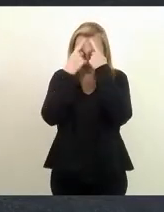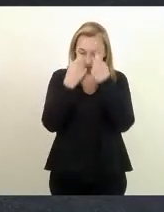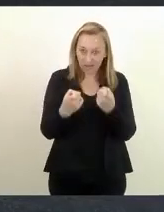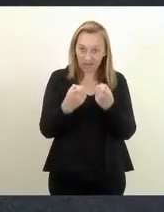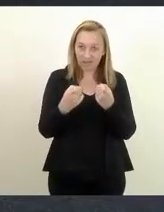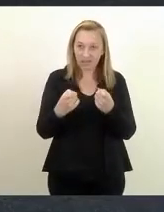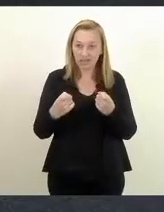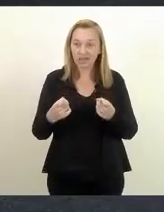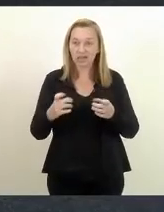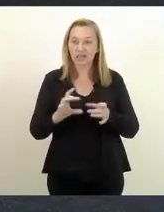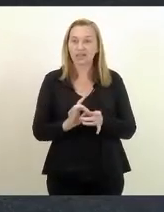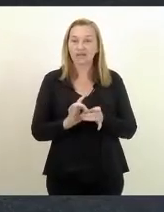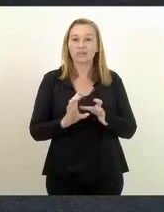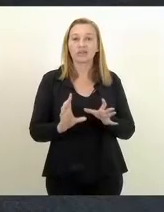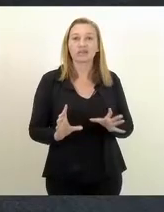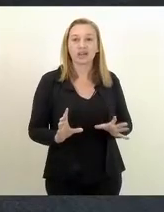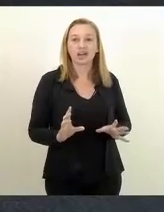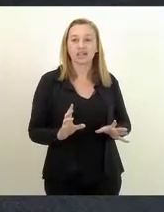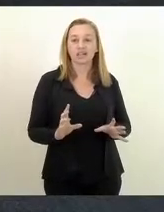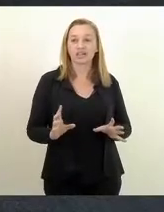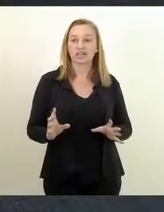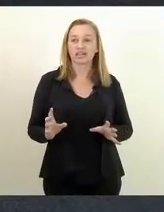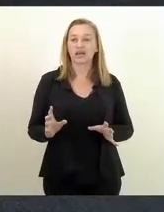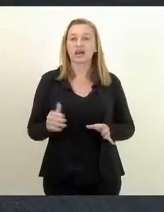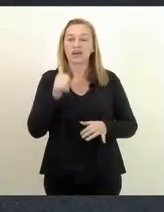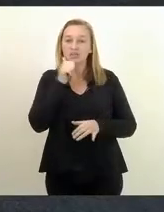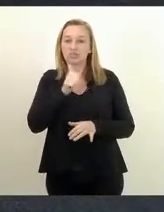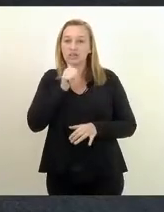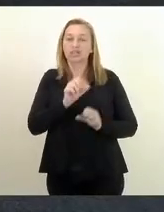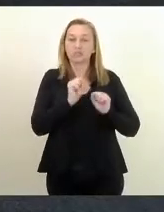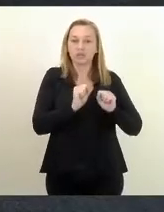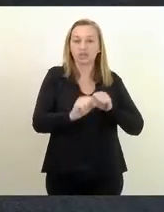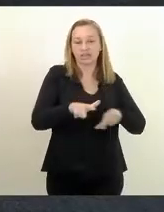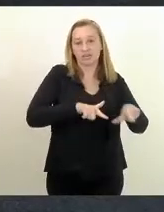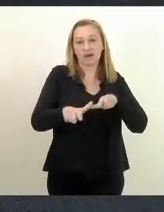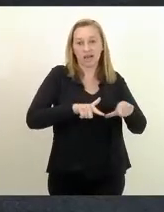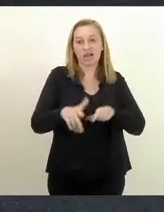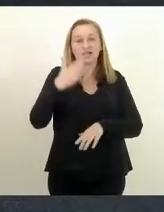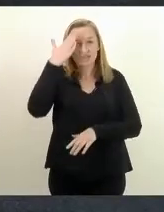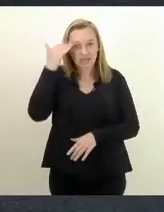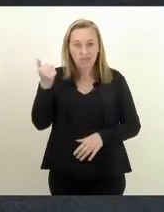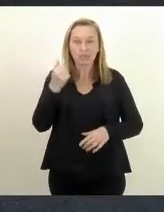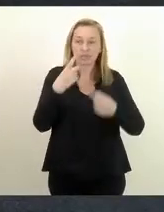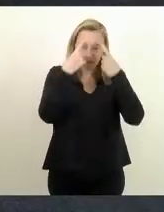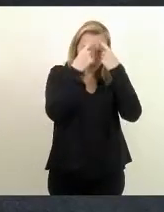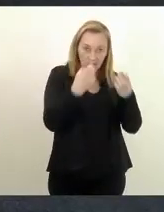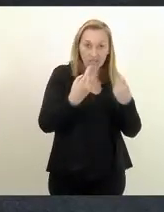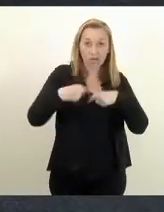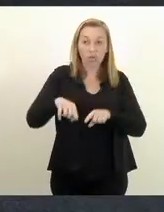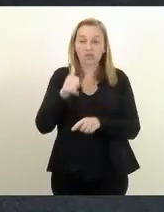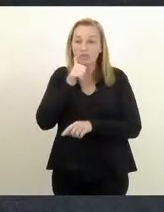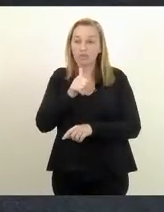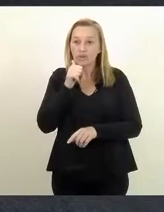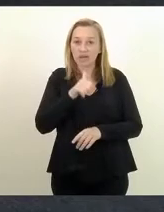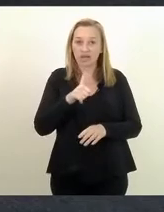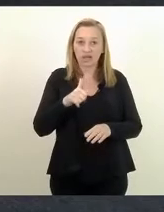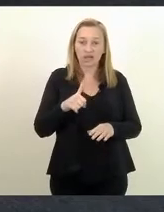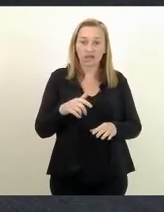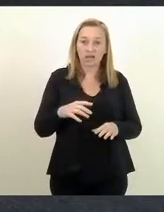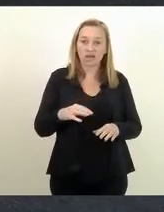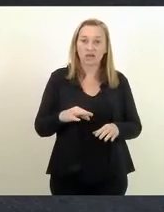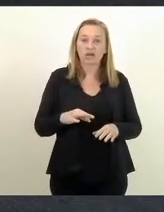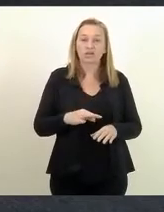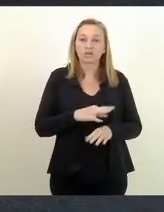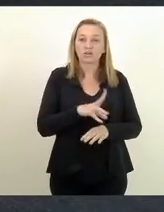autonomia financeira das mulheres. É óbvio que nós todos sabemos que a violência contra a mulher perpassa toda e qualquer camada